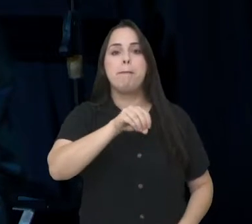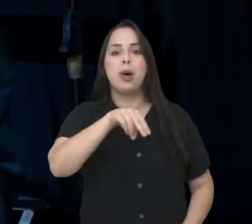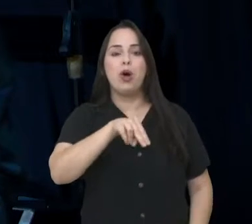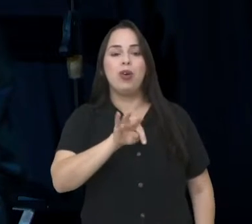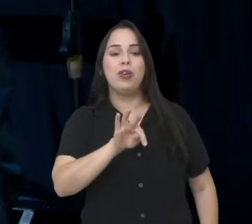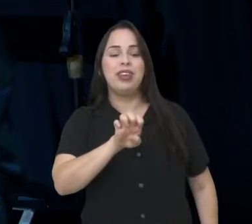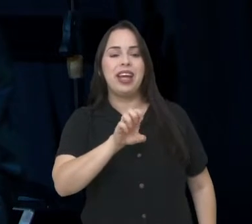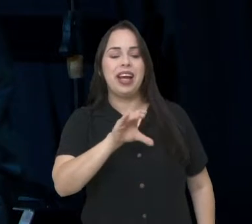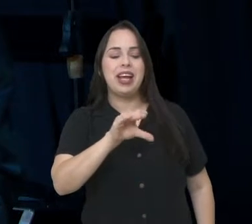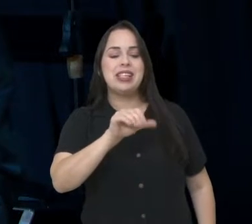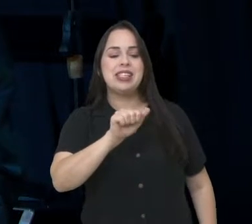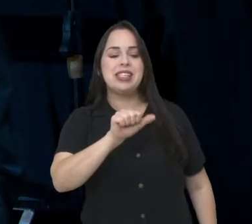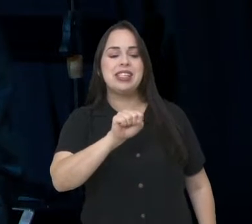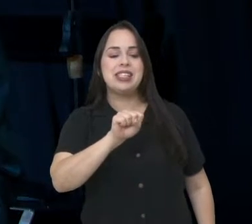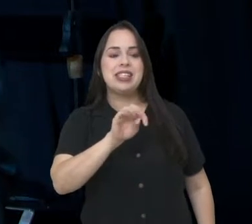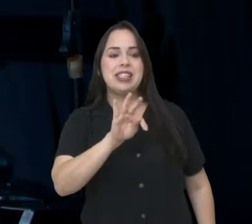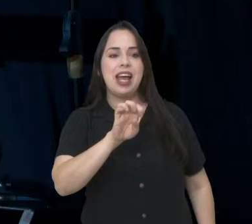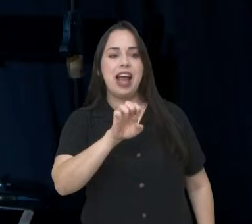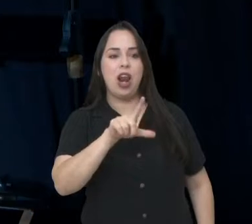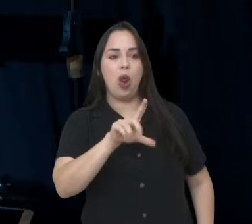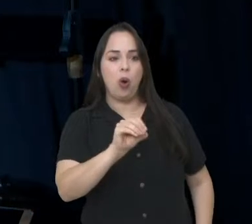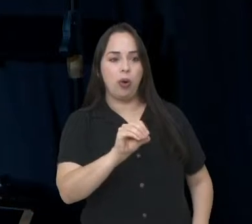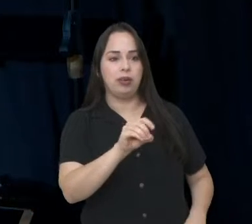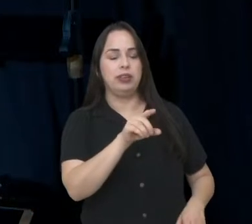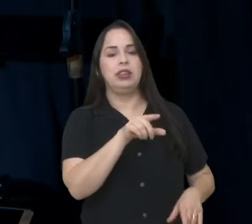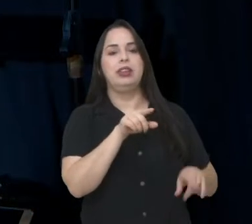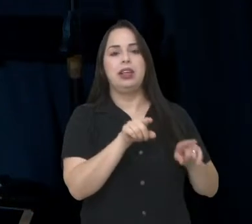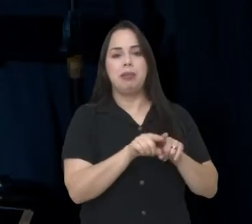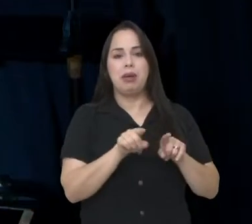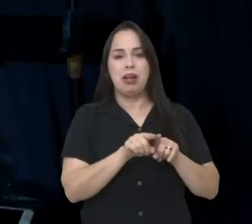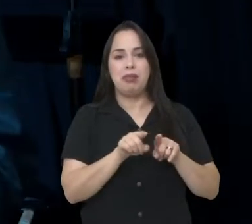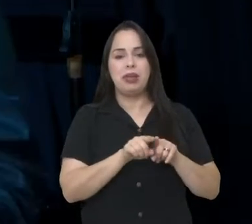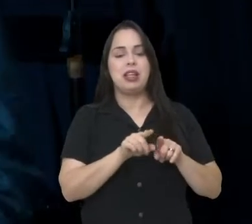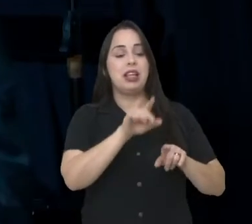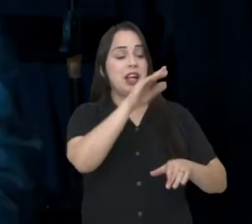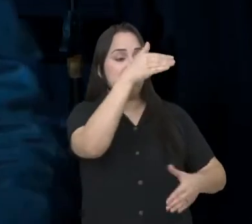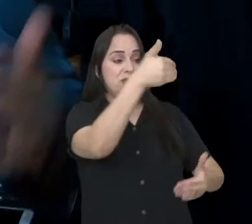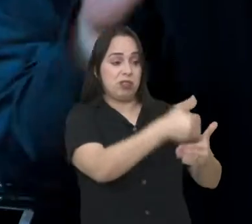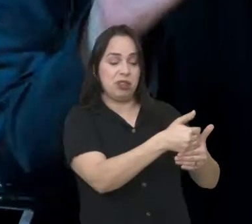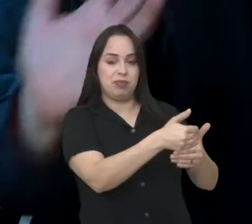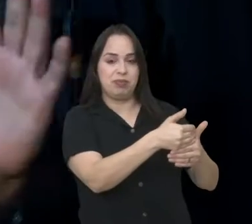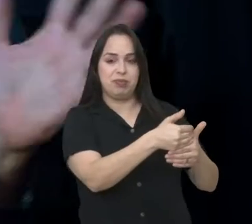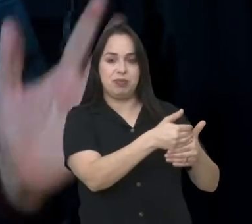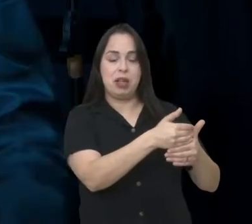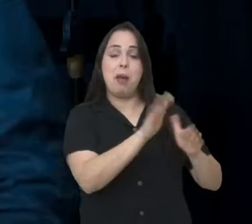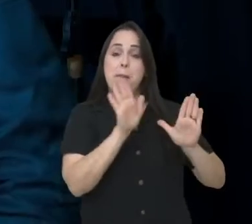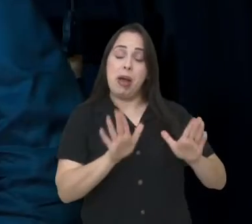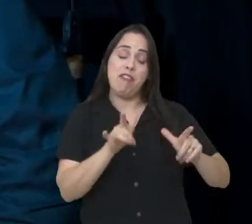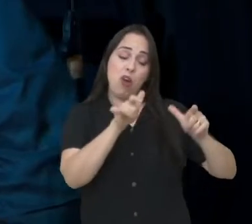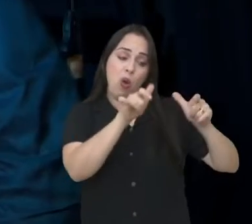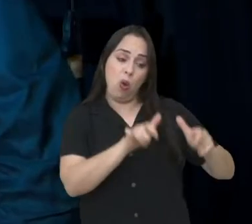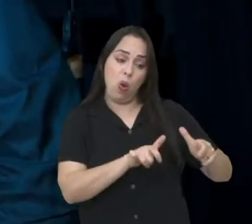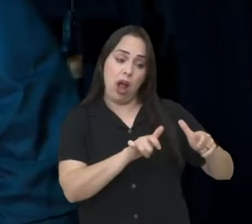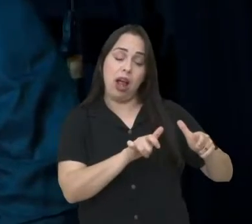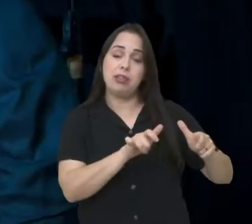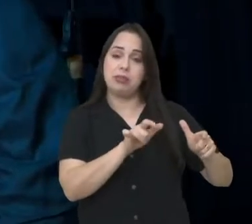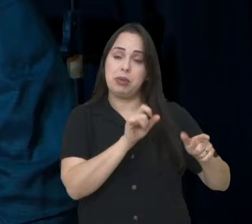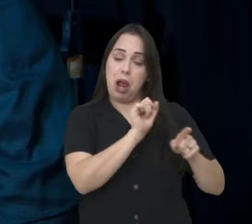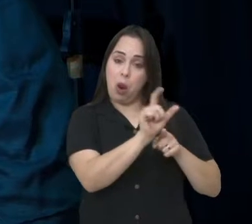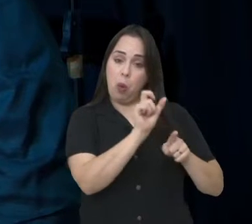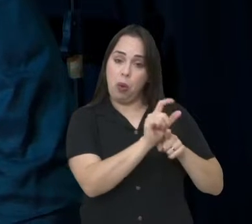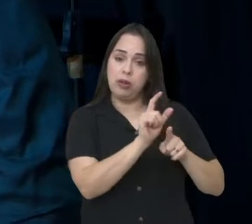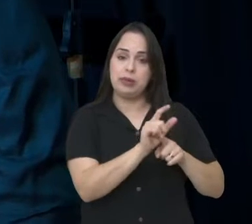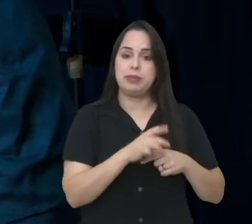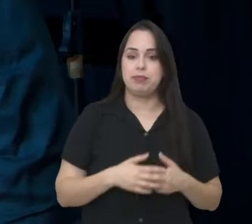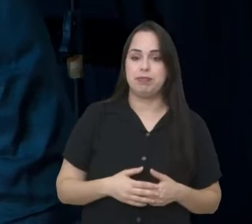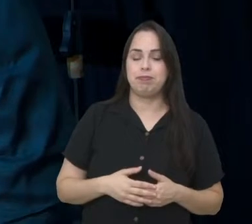foi praticamente onde o Ocus começou, porque o armazém acabou fechando e ficou o ponto ali, né? E